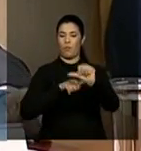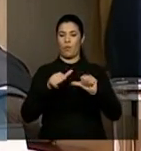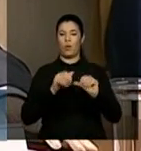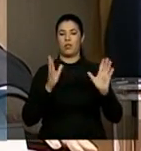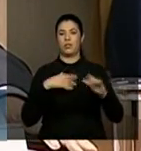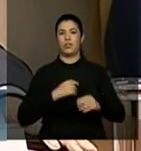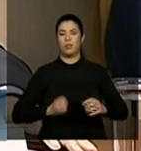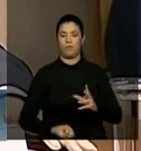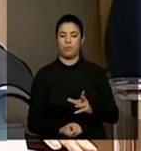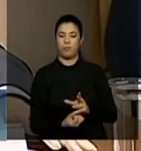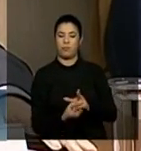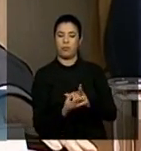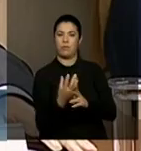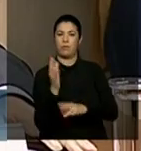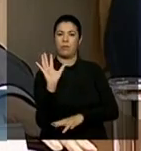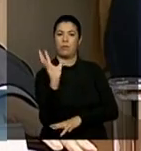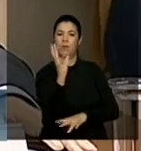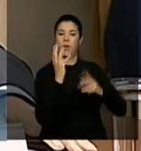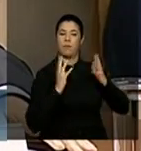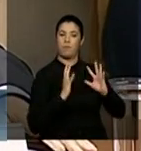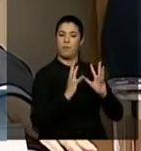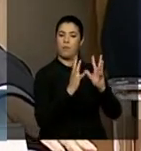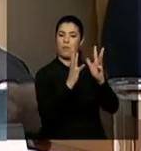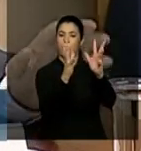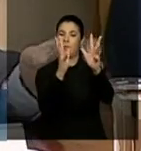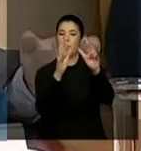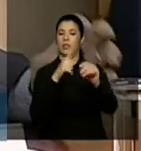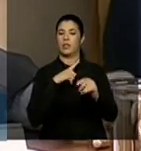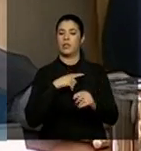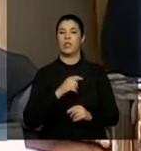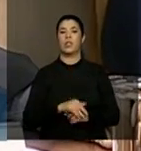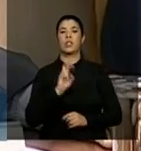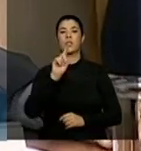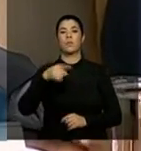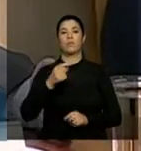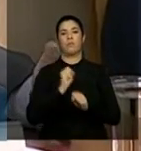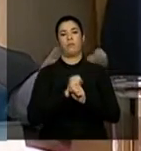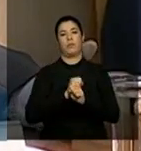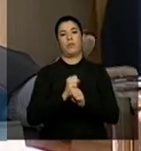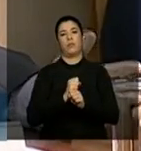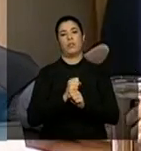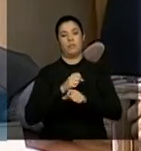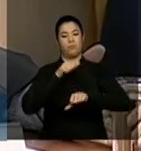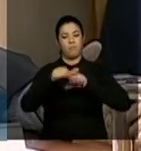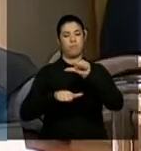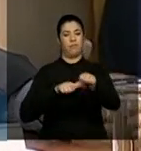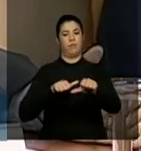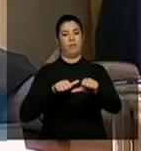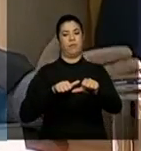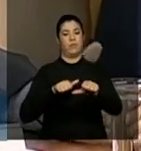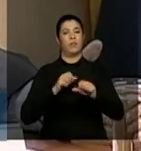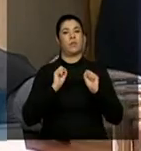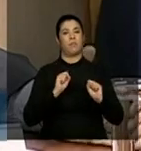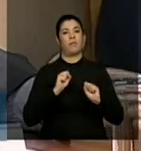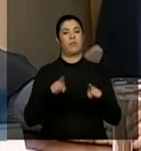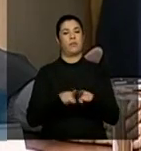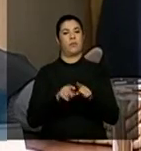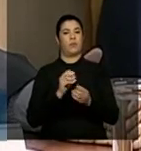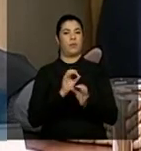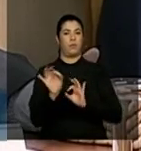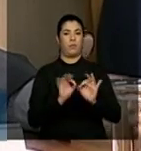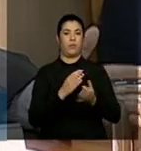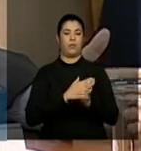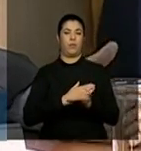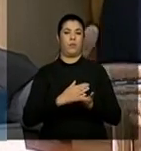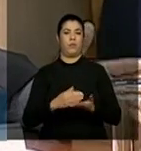muito grande que já tem no mínimo 5 anos de regeneração e que pode ter muito mais, porque o nosso projeto iniciou em